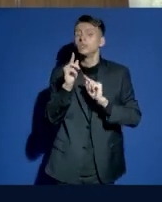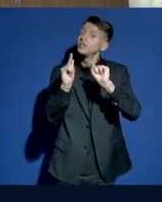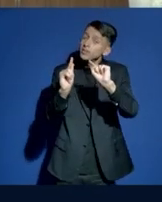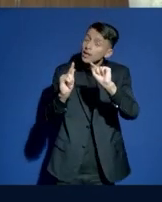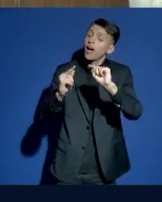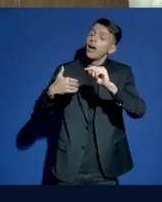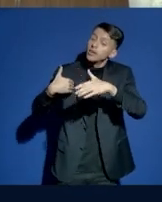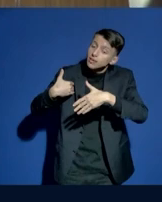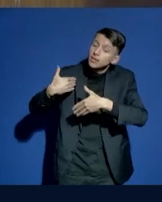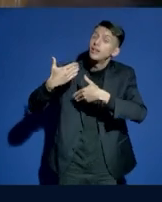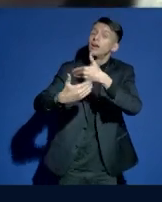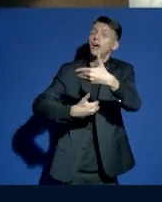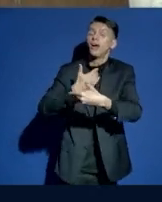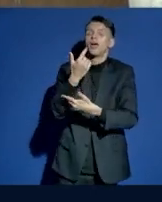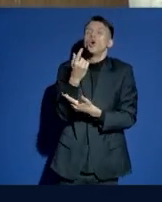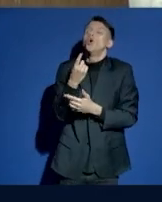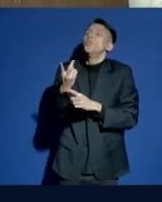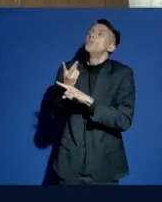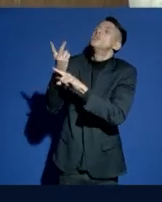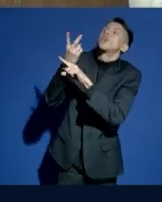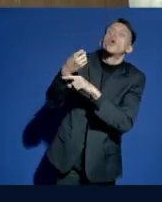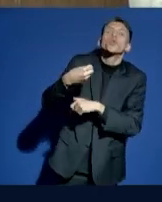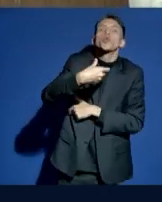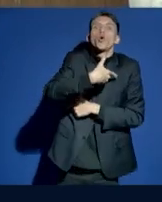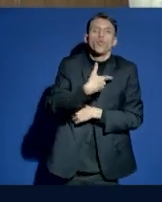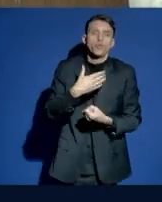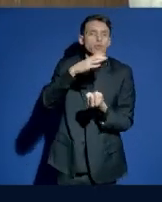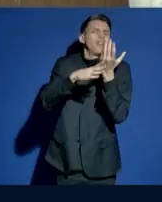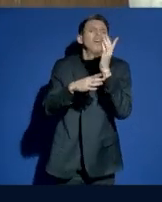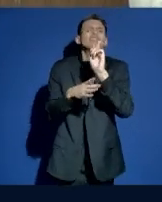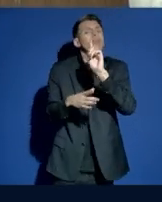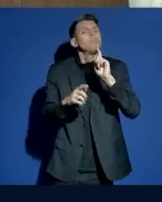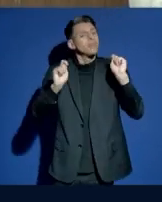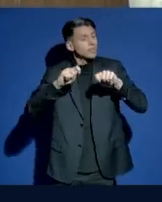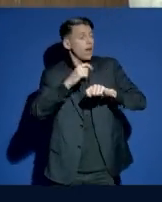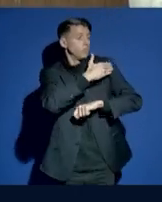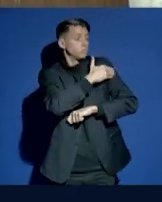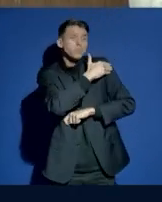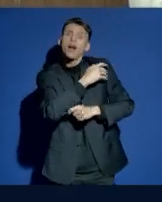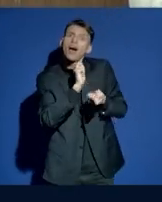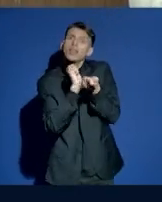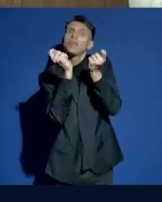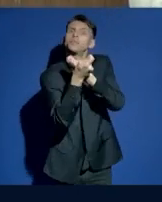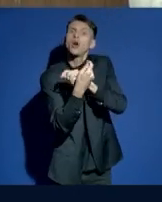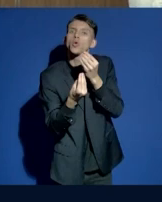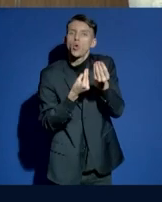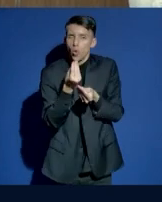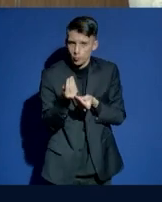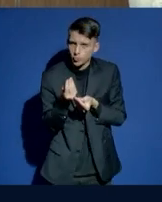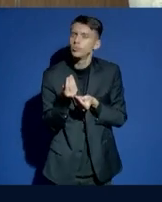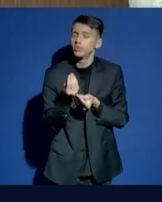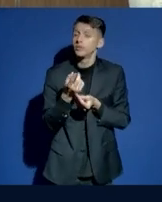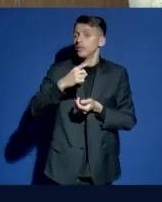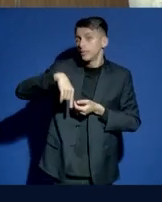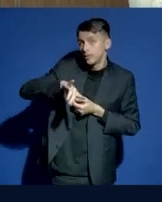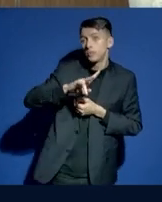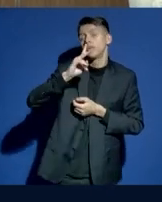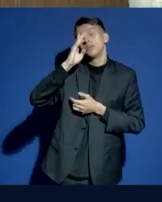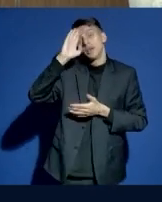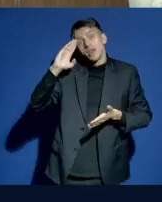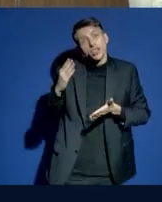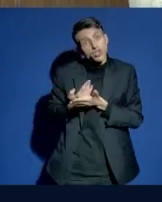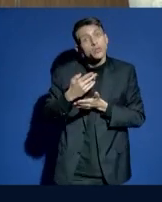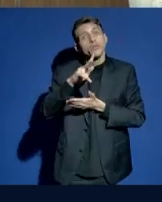seja buscar um combustível novo mas uma nova forma de usar esse combustível no lugar do combustível fóssil isso a gente acredita muito